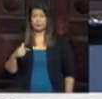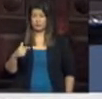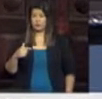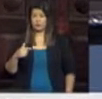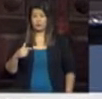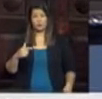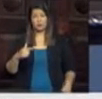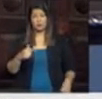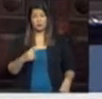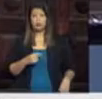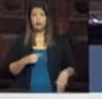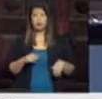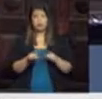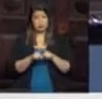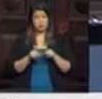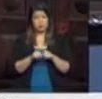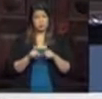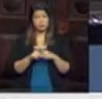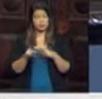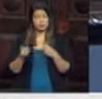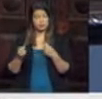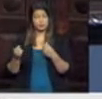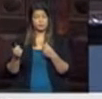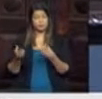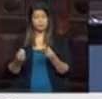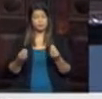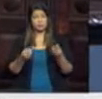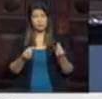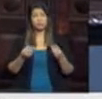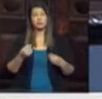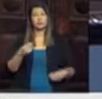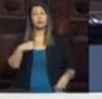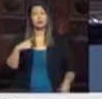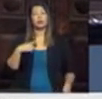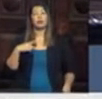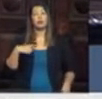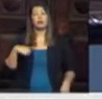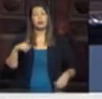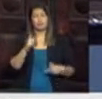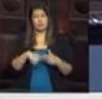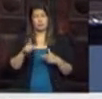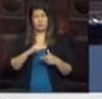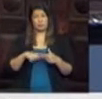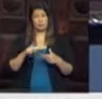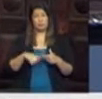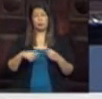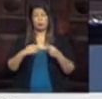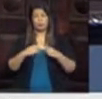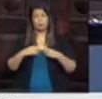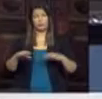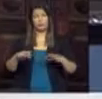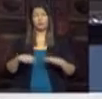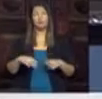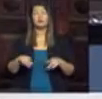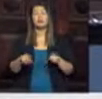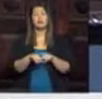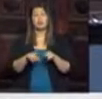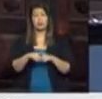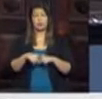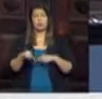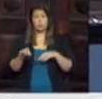único não, um dos ralos que nós temos hoje de perda de receita é o